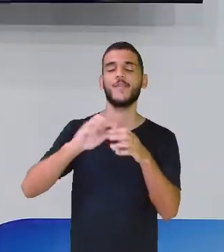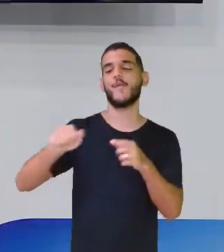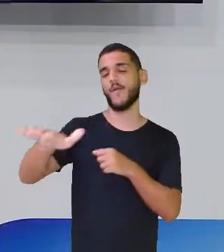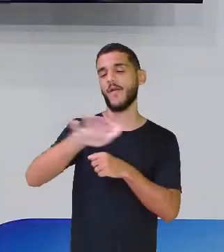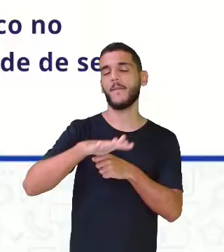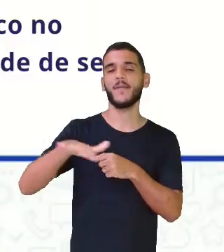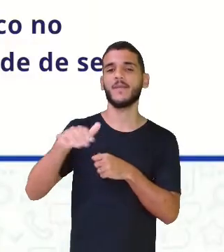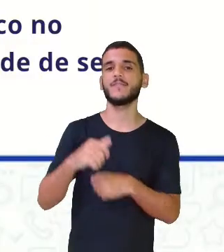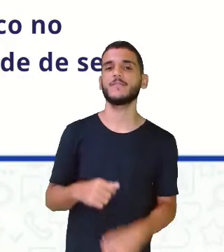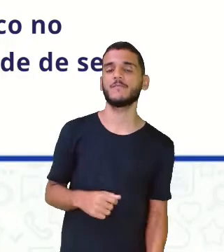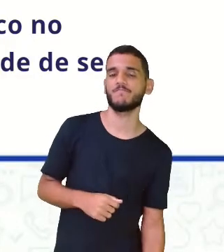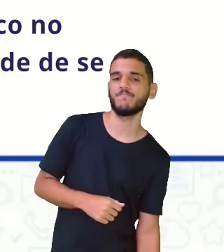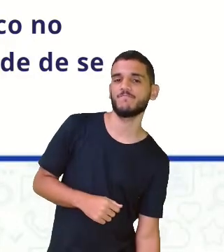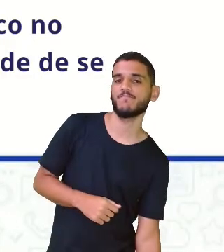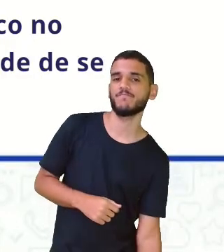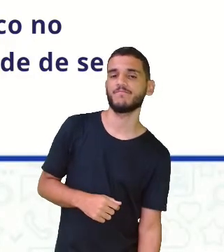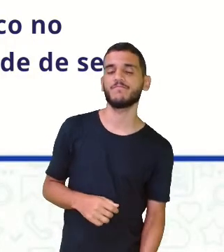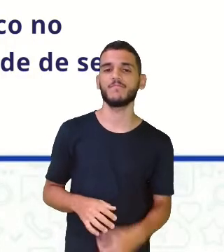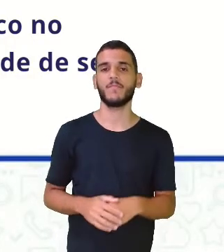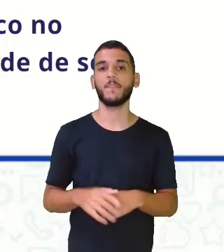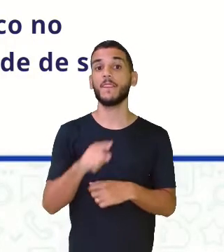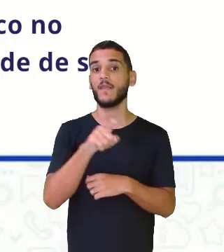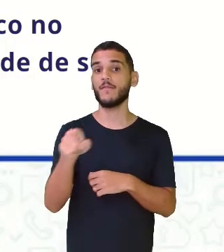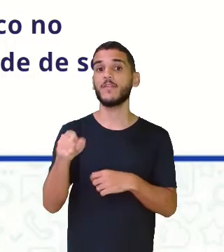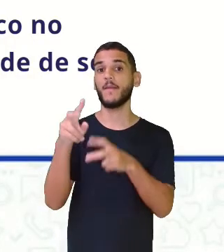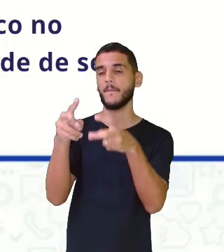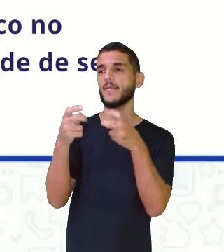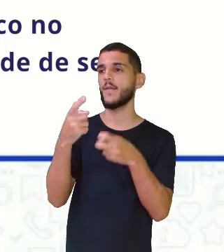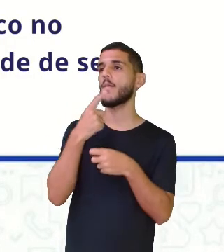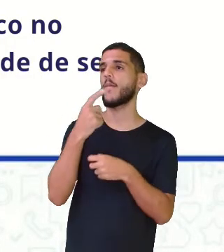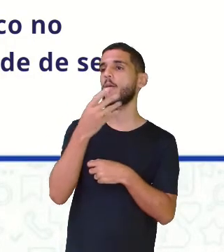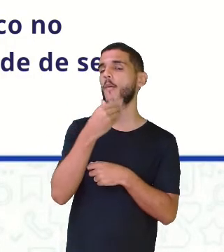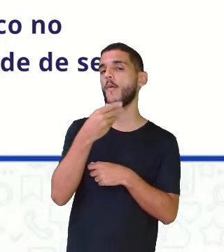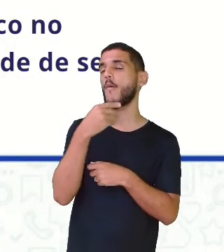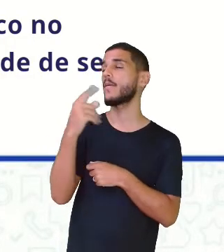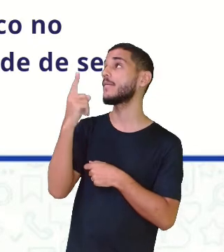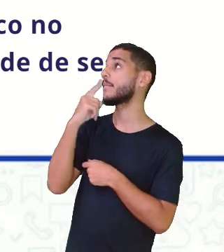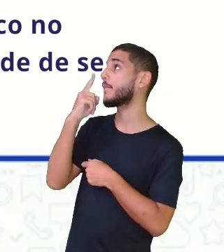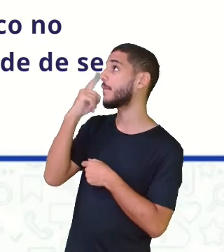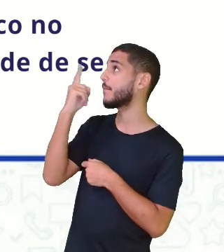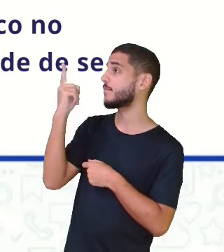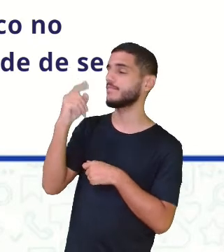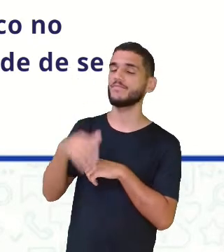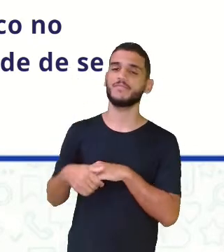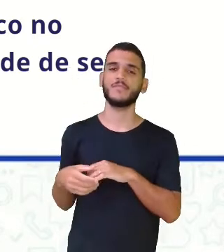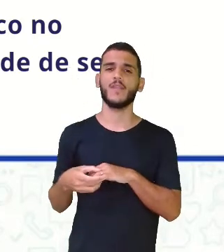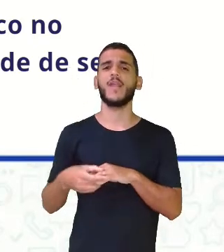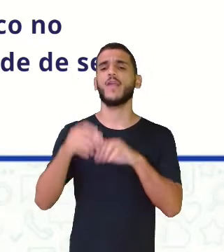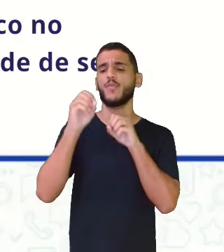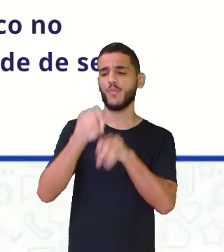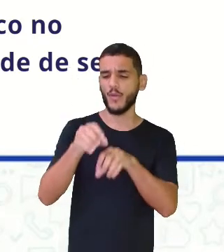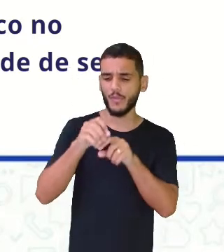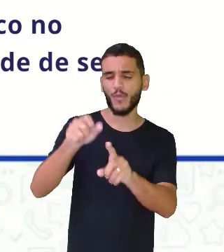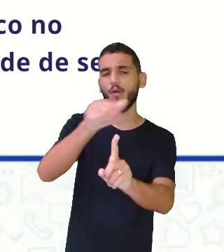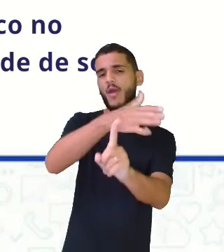estão vendo aí, né? O professor e músico. Ele foi educador, ambientalista. Ele foi muito conhecido